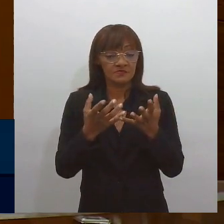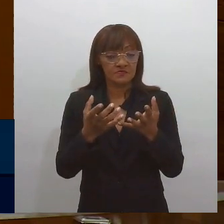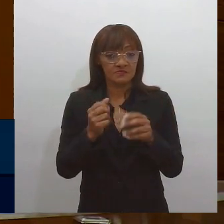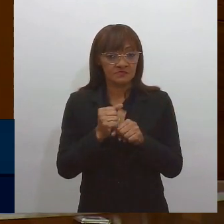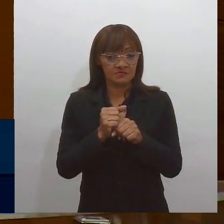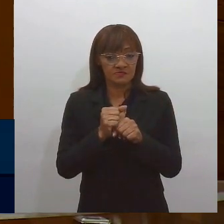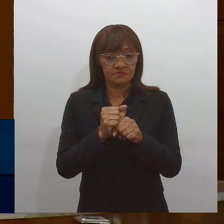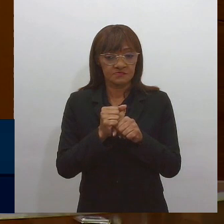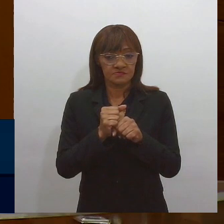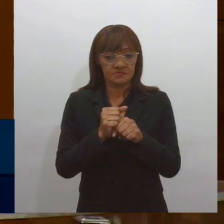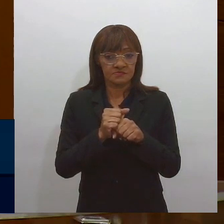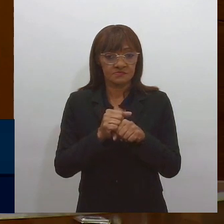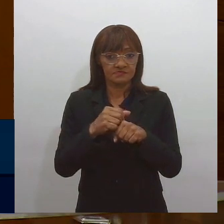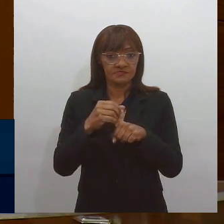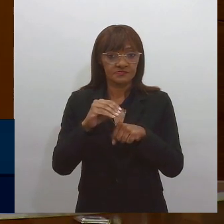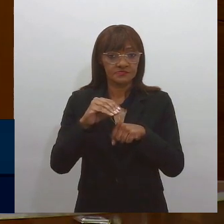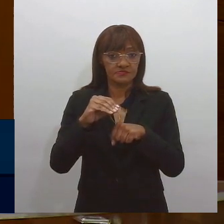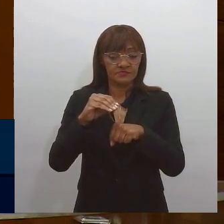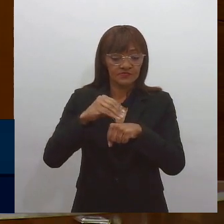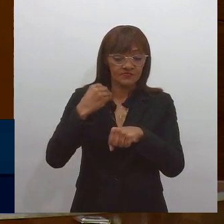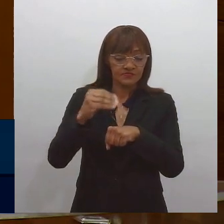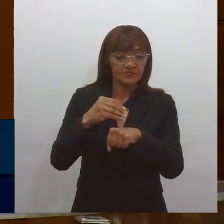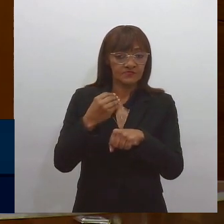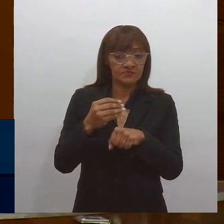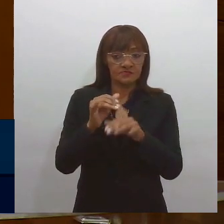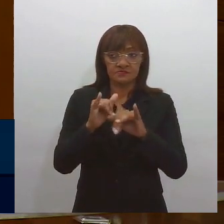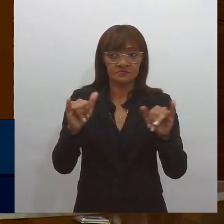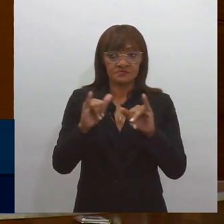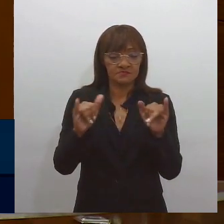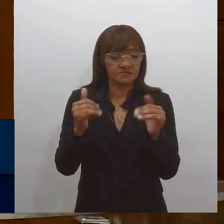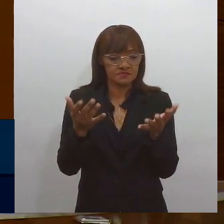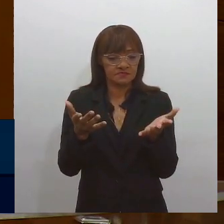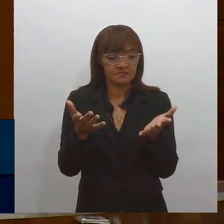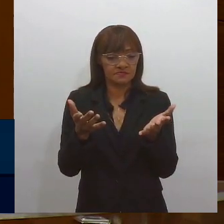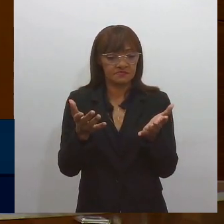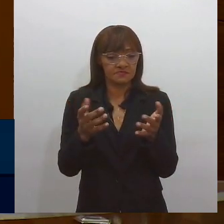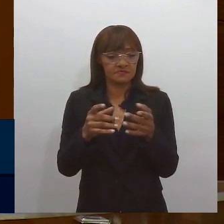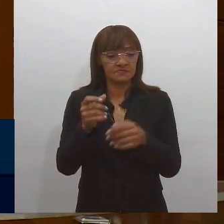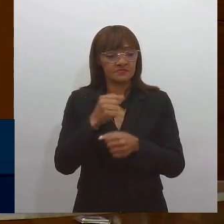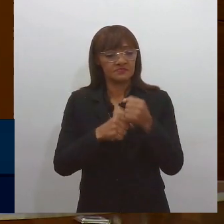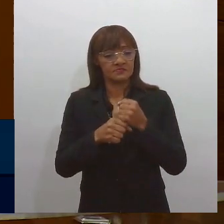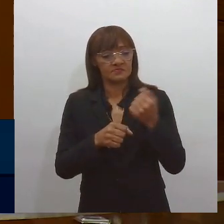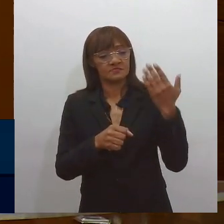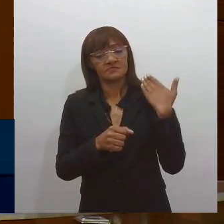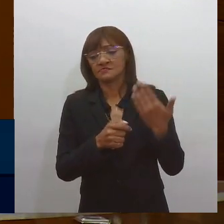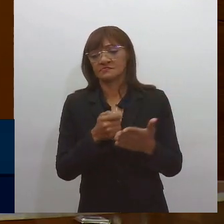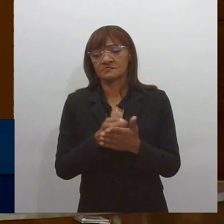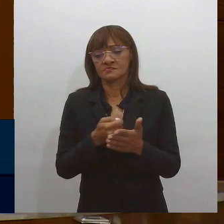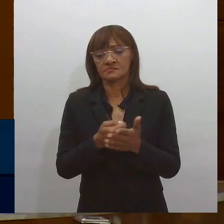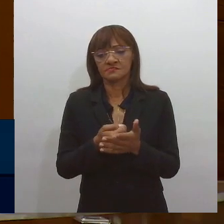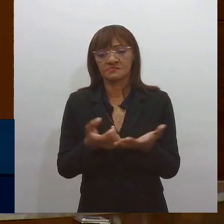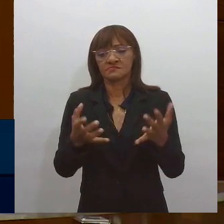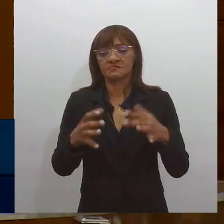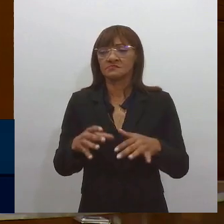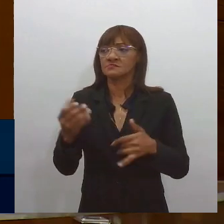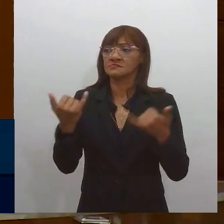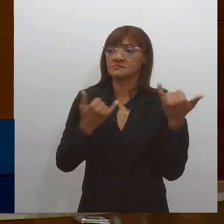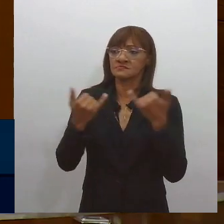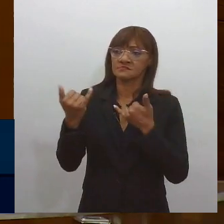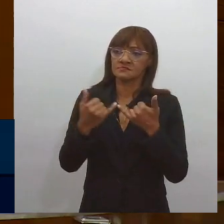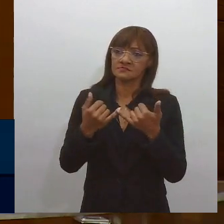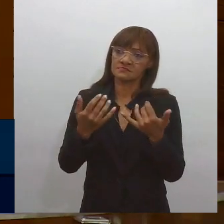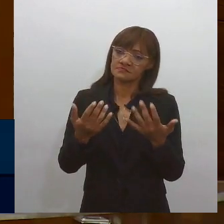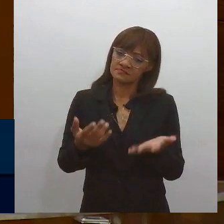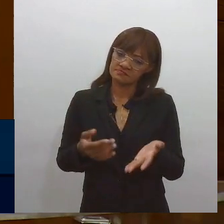Jorginho Desde o ano passado insiste em não prestar essas informações E olhe que já tem um mandado de segurança em um outro